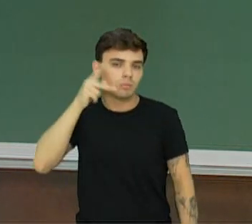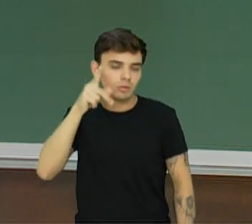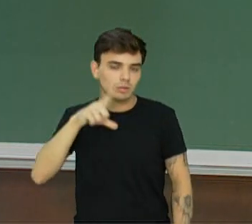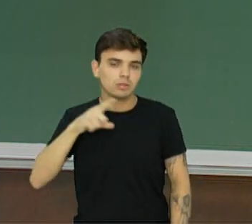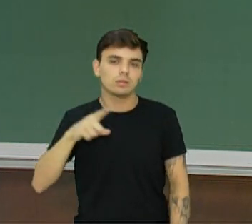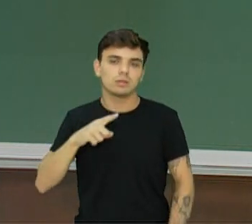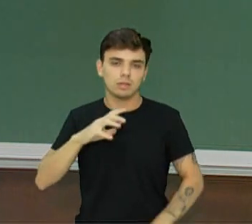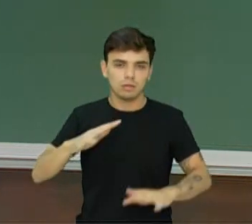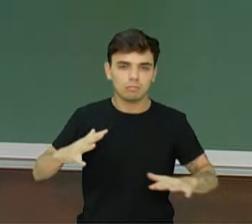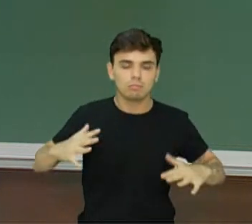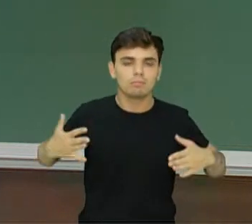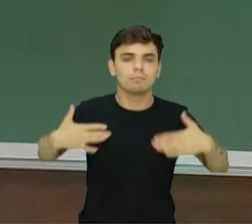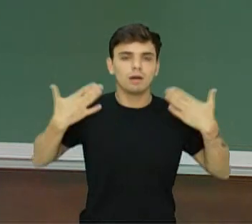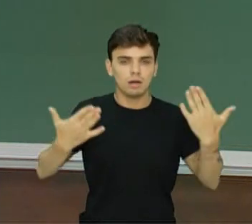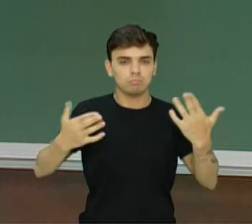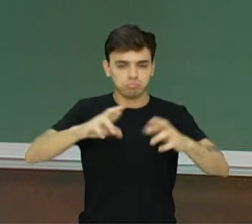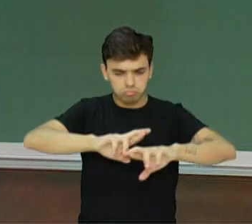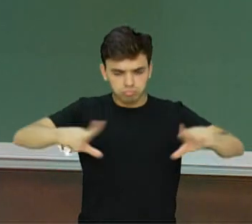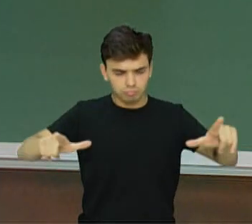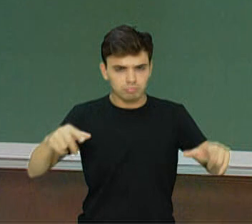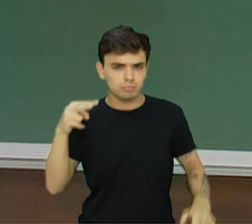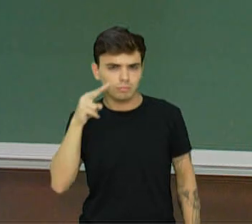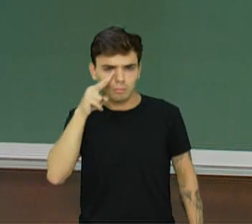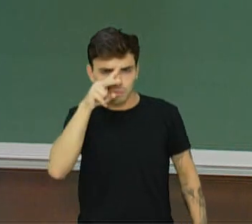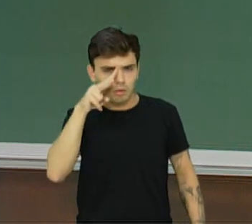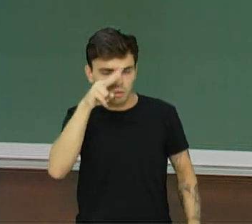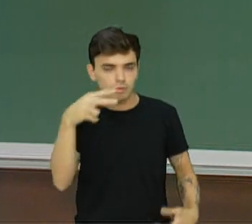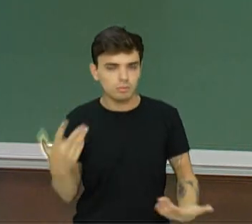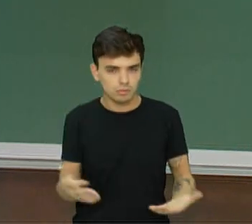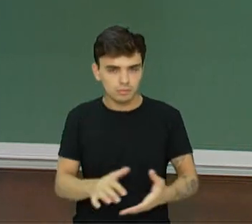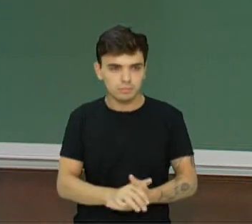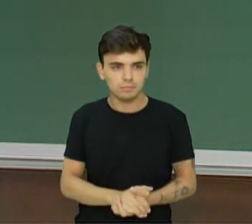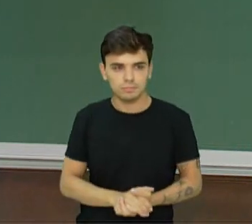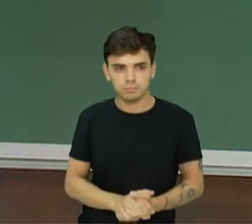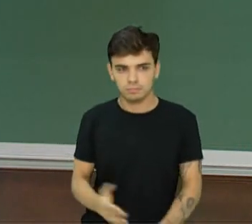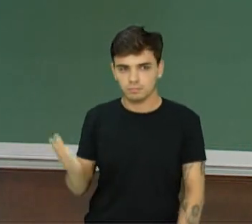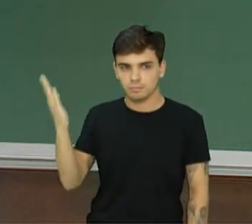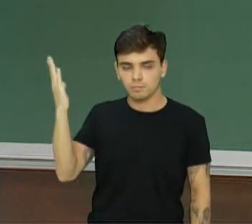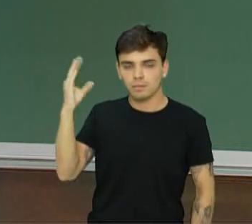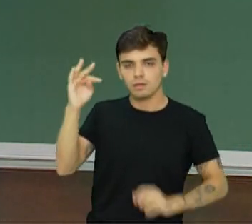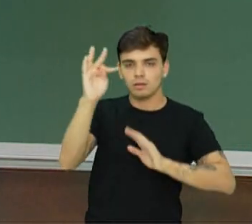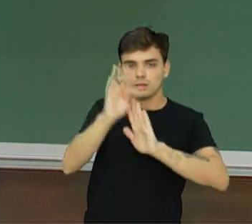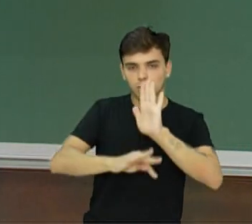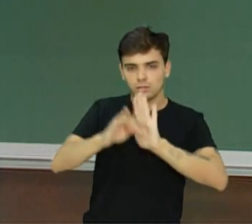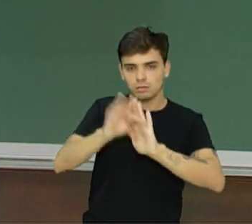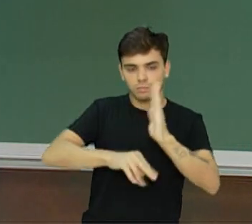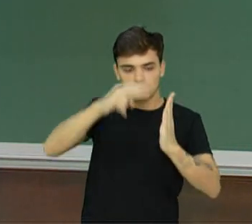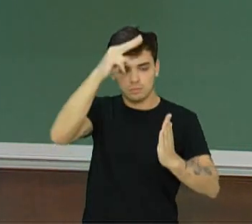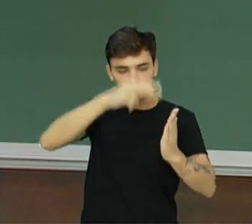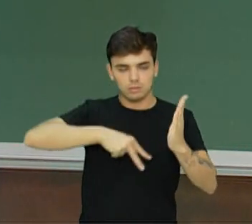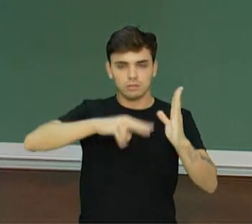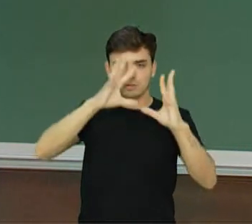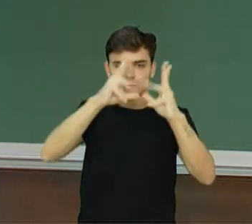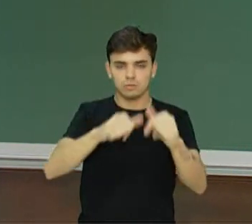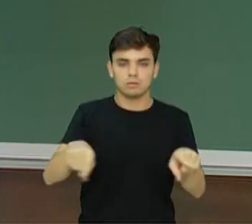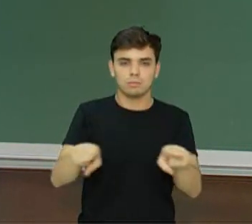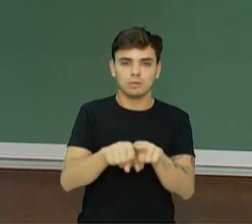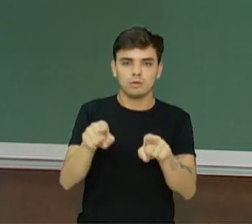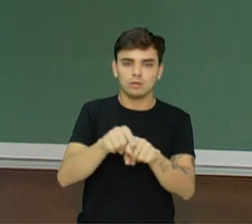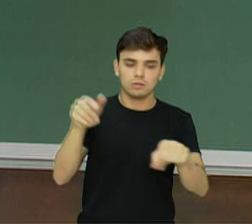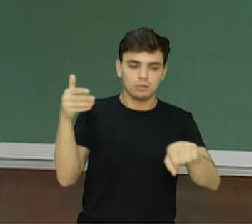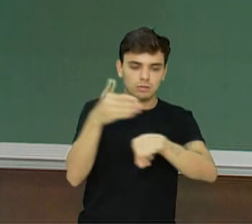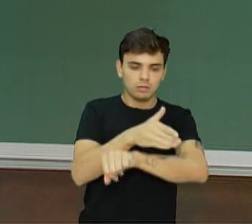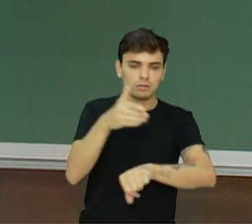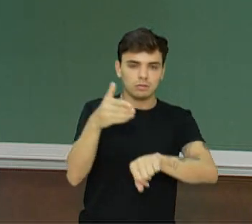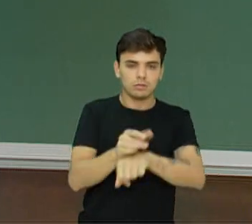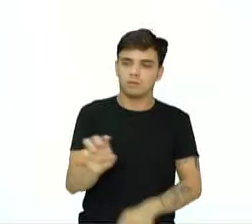gerando impactos aí muito graves, né? Esse texto, para você ler na íntegra, você pode acessar